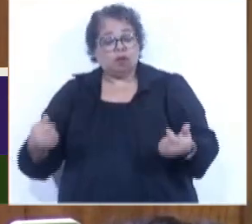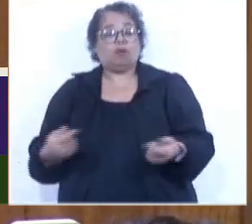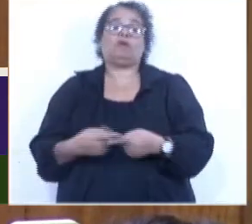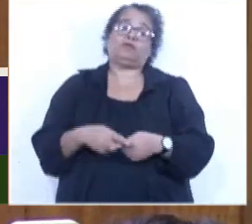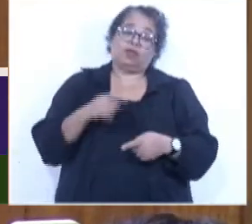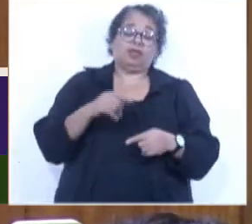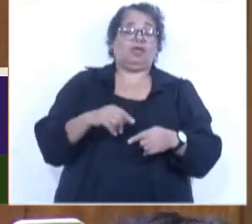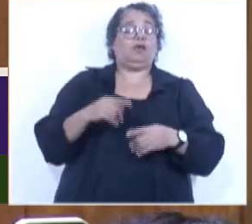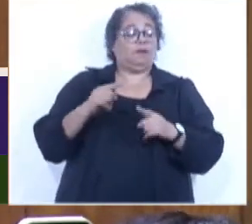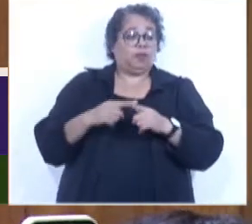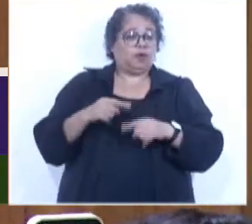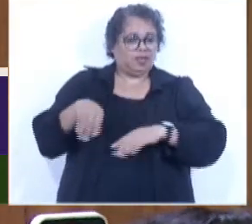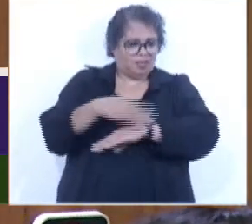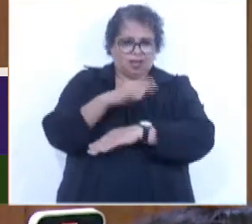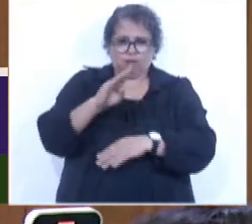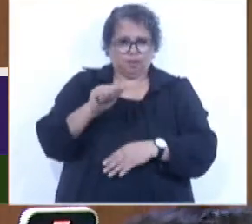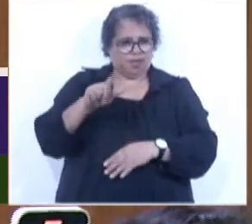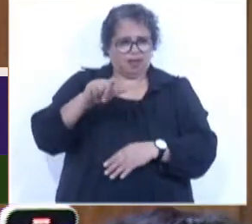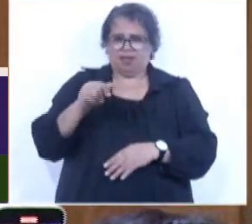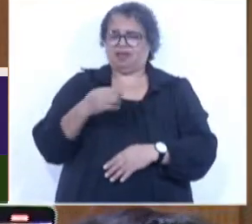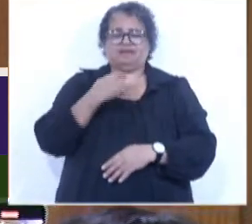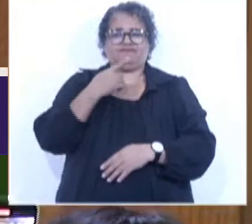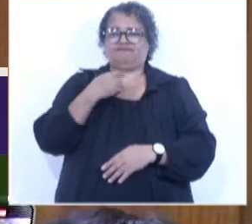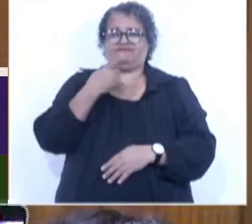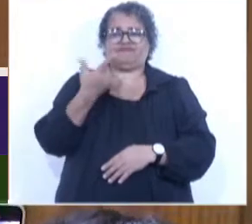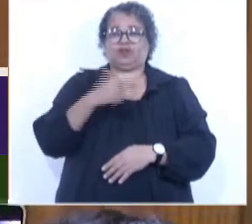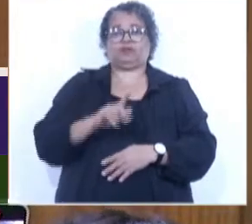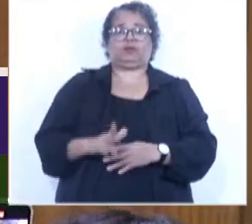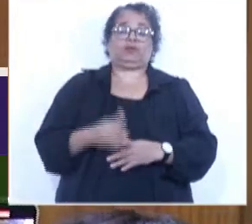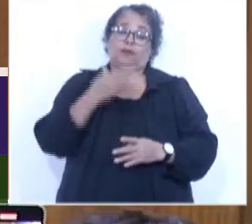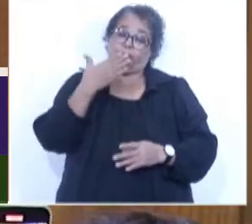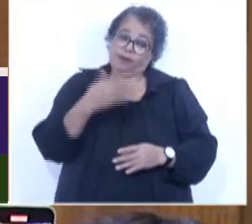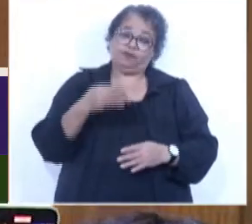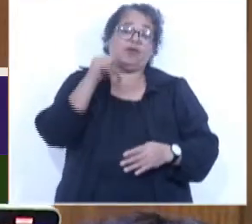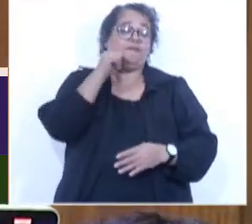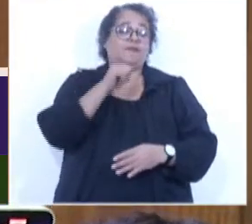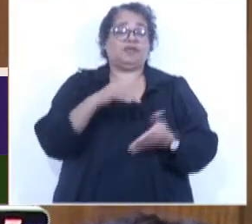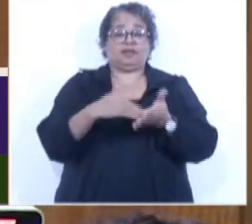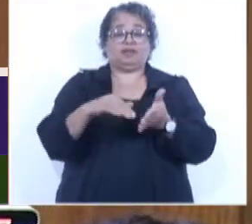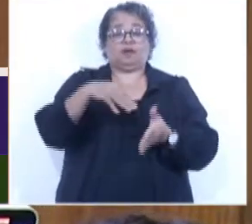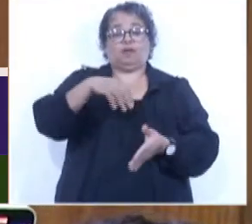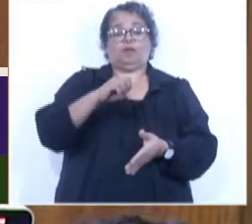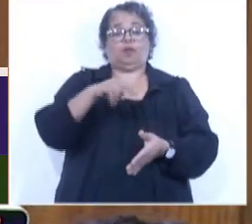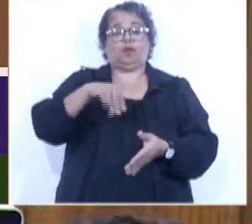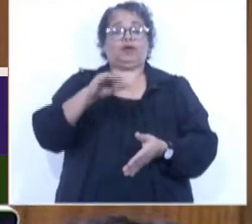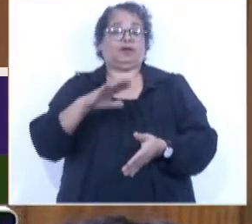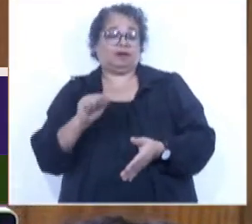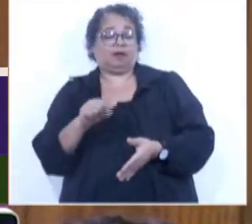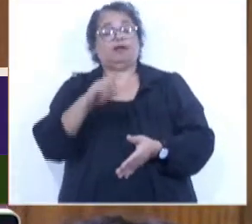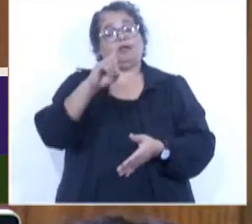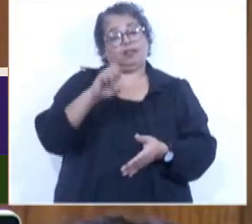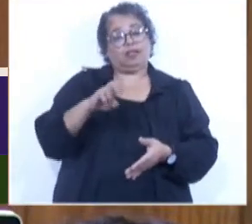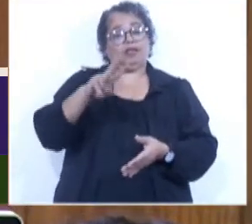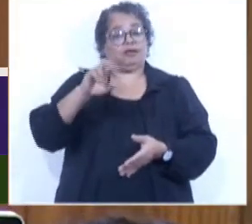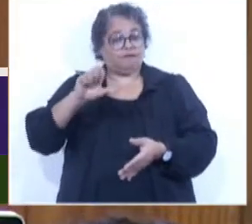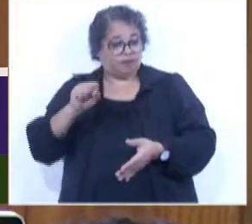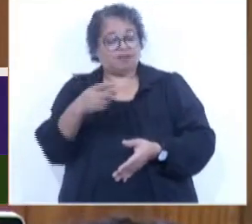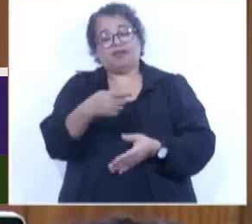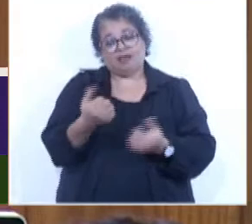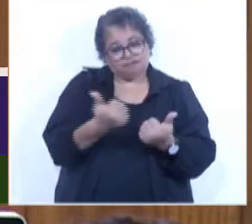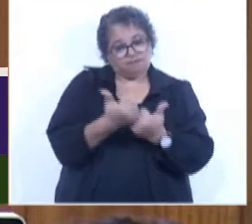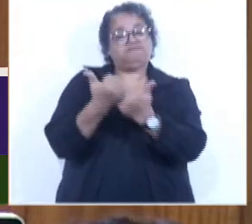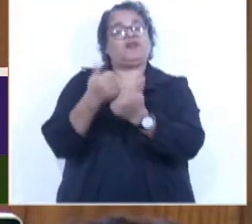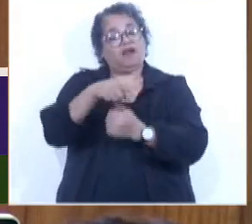balaiadas não tem condição então eu peço a Mônica aí peço Jair que faz parte ali do pessoal da cultura também é muito parceiro tá lá dentro